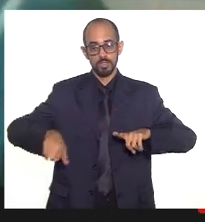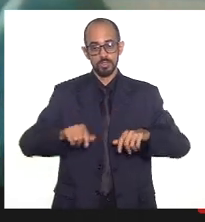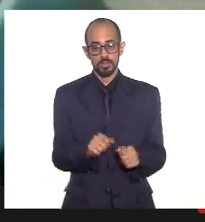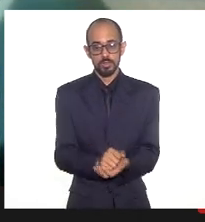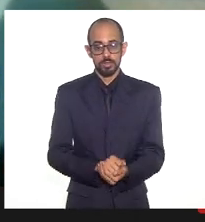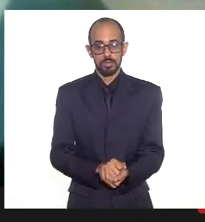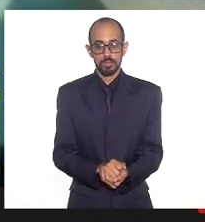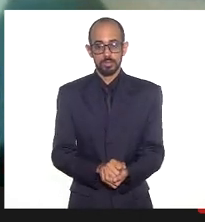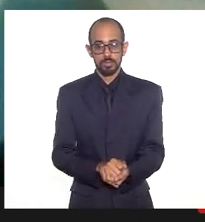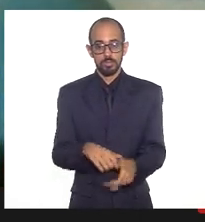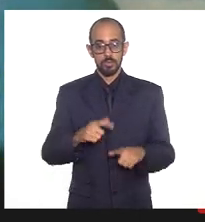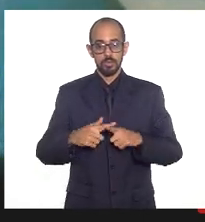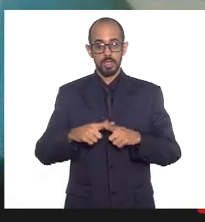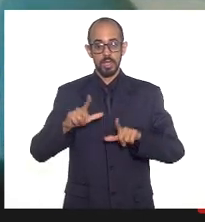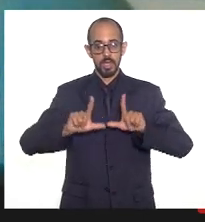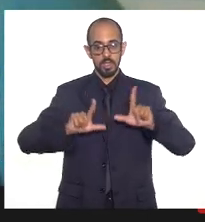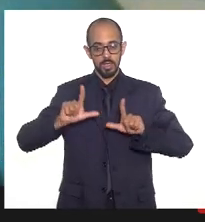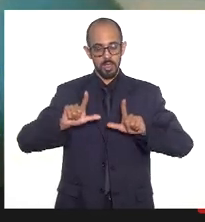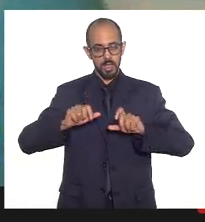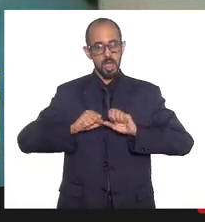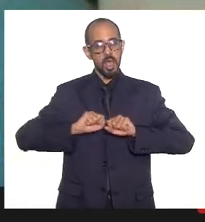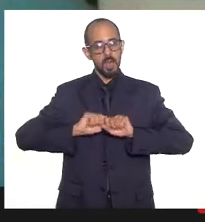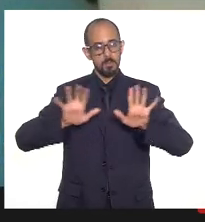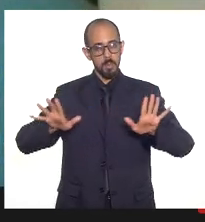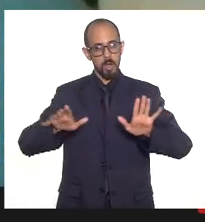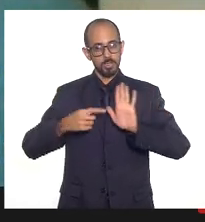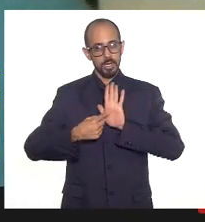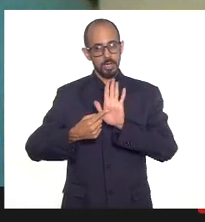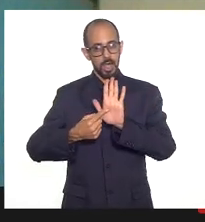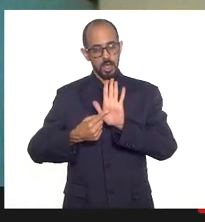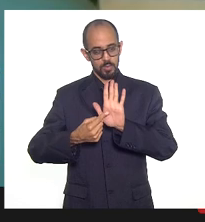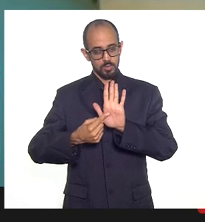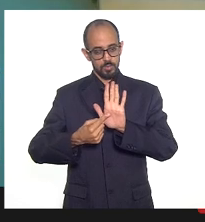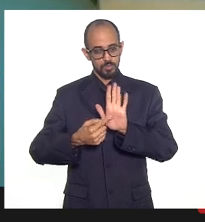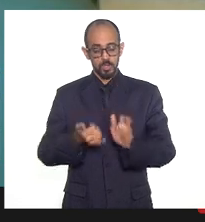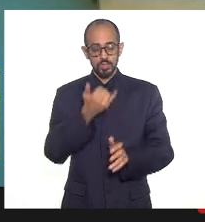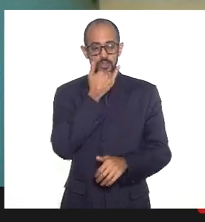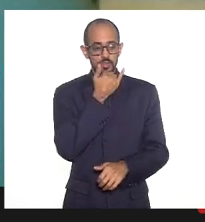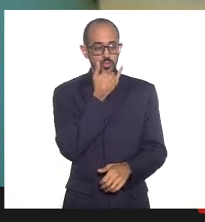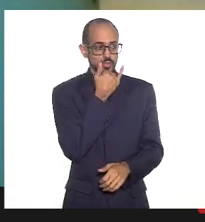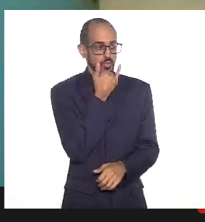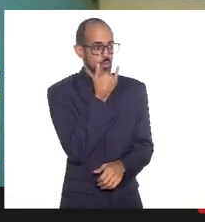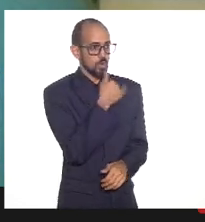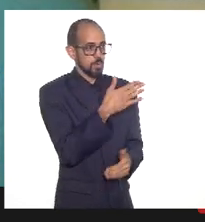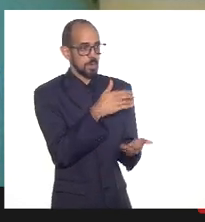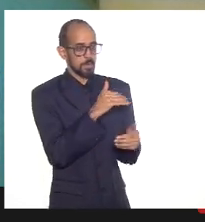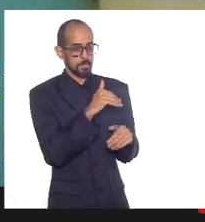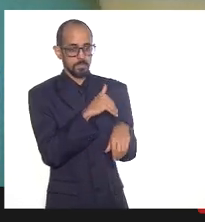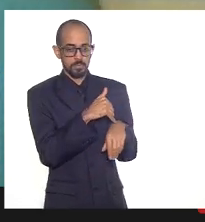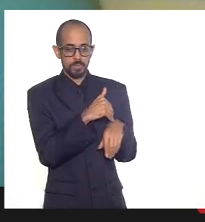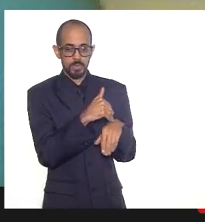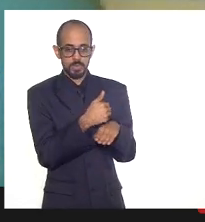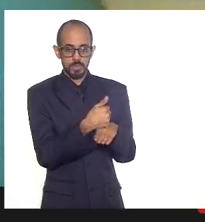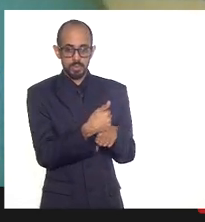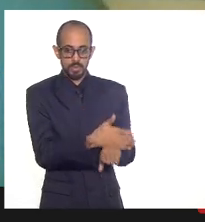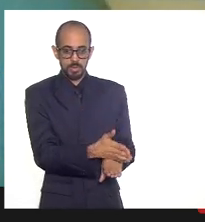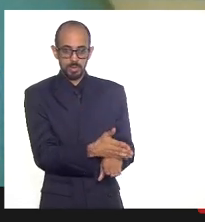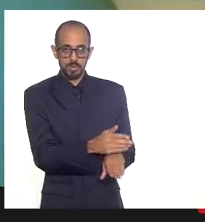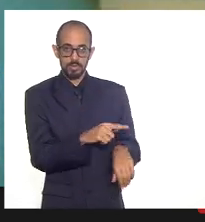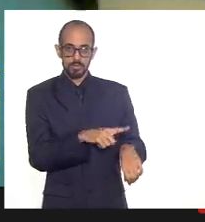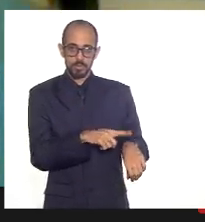que a mídia grande desvenda as suas mazelas. Valdeque, desculpa ter passado, mas foram 20 anos em